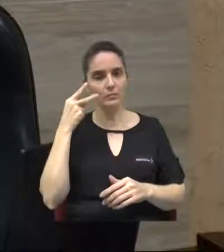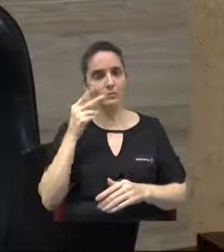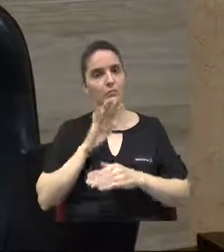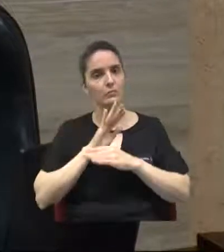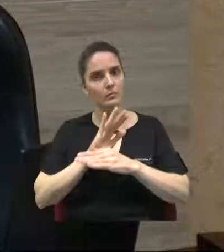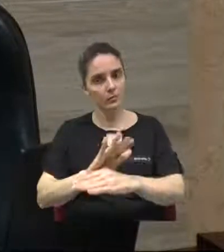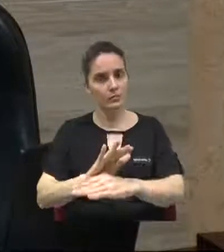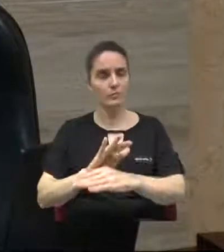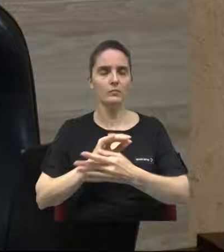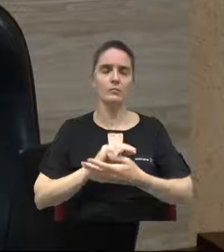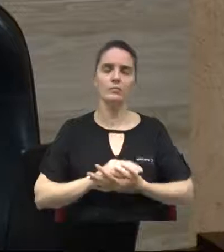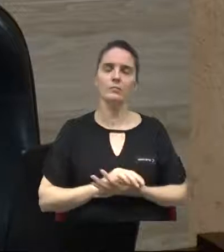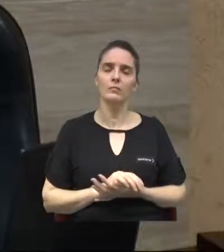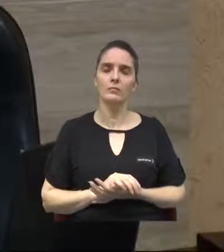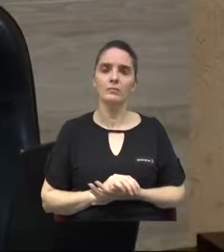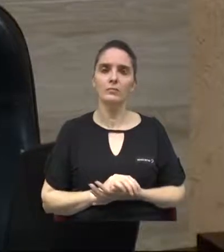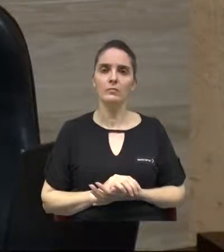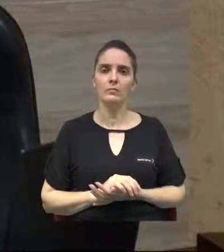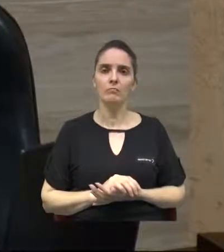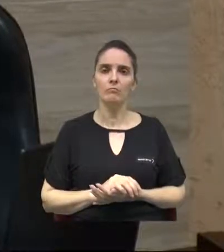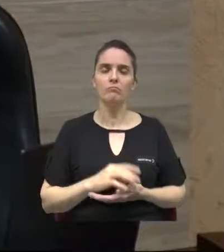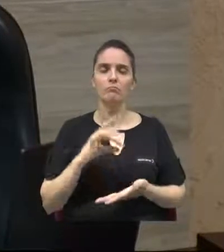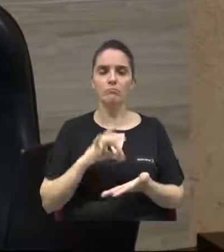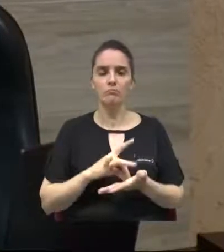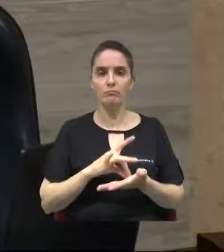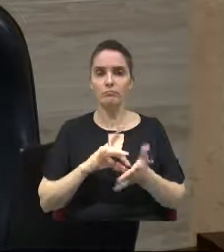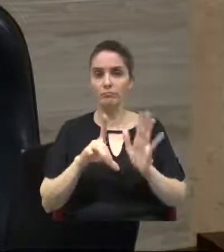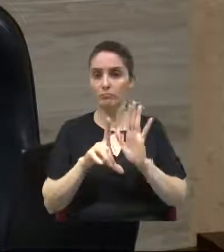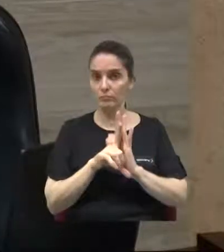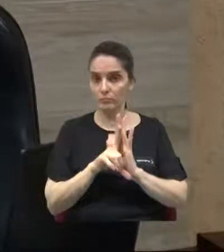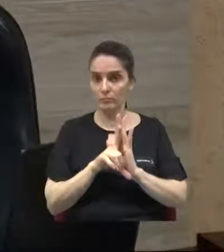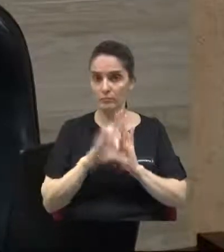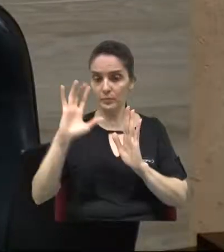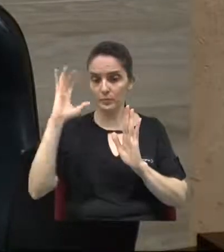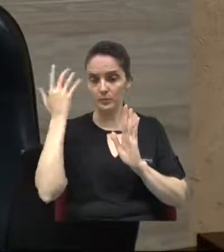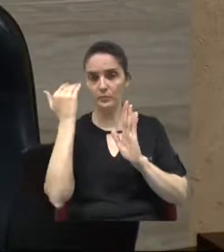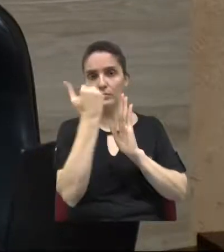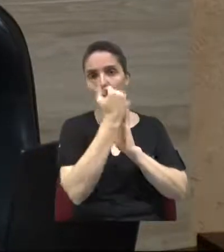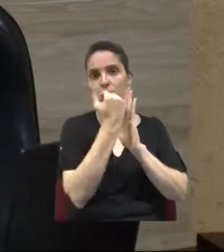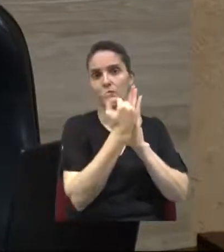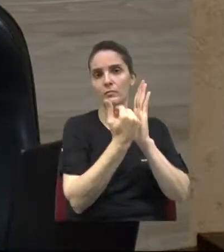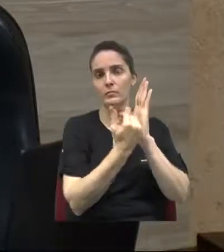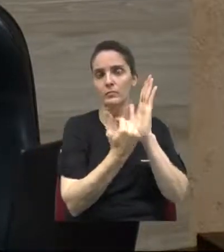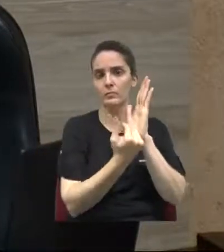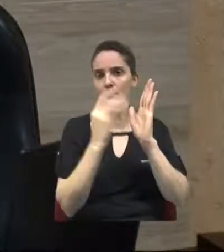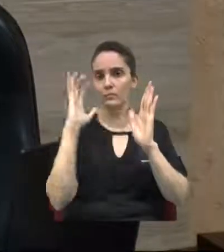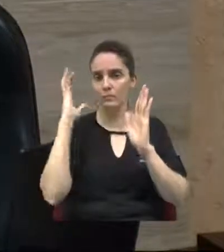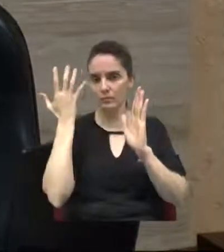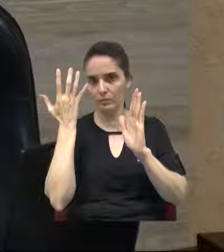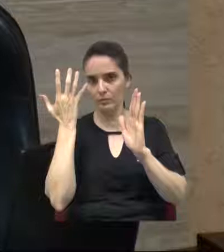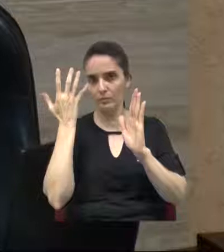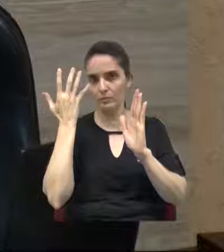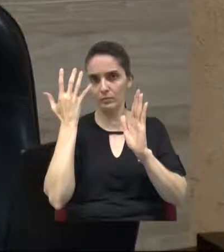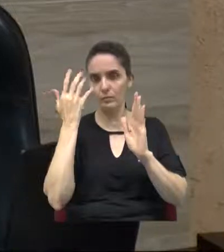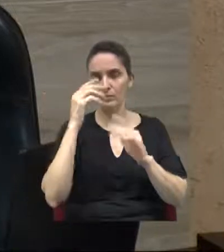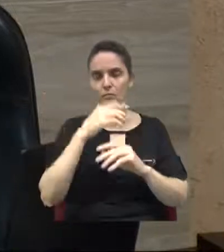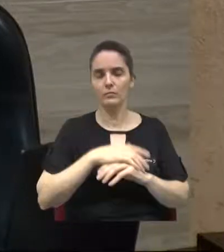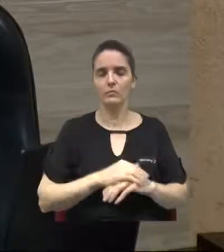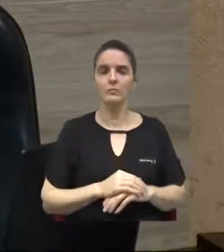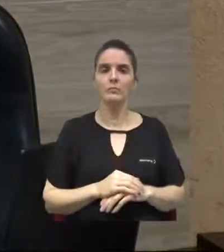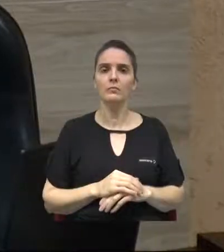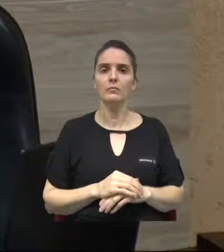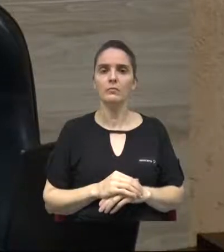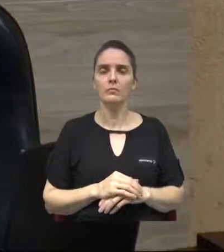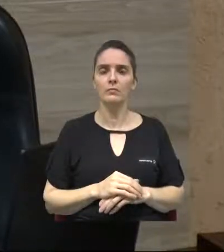dúvida nenhuma, para que realmente a lei vire um programa realmente executado dentro da nossa cidade e